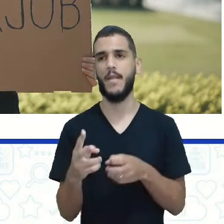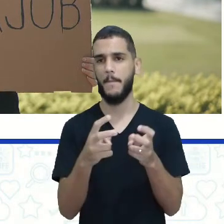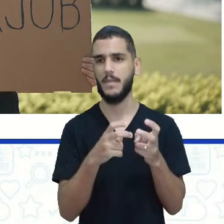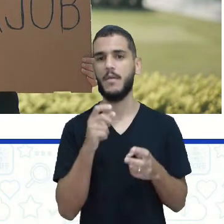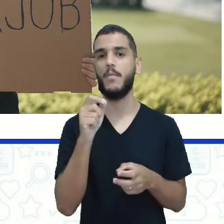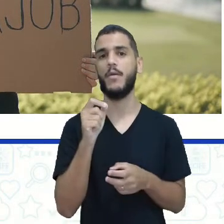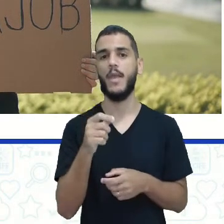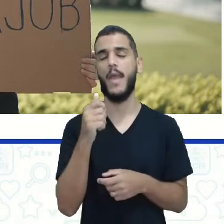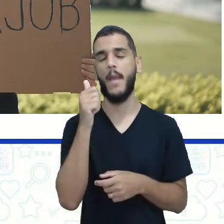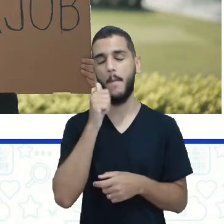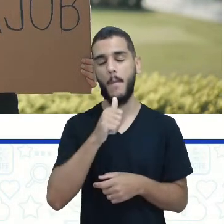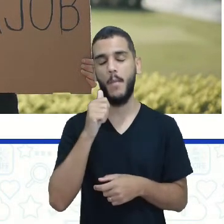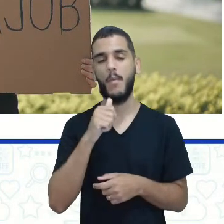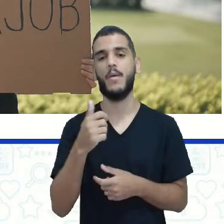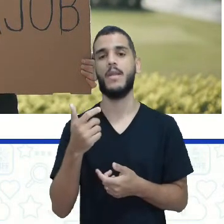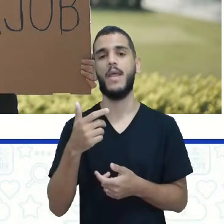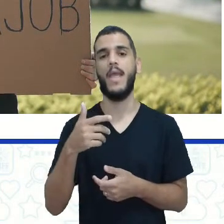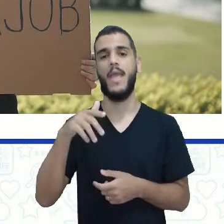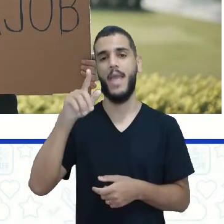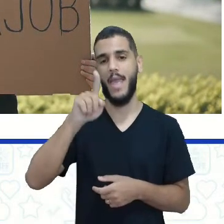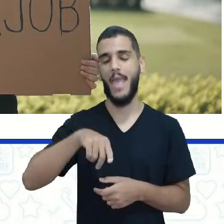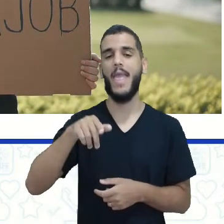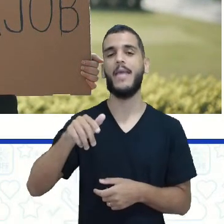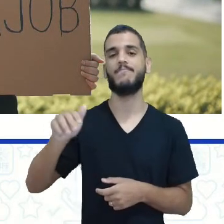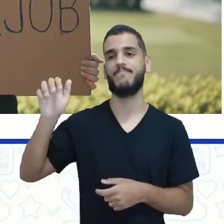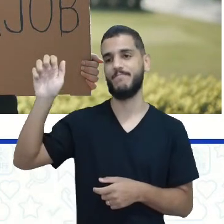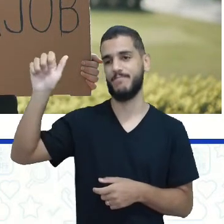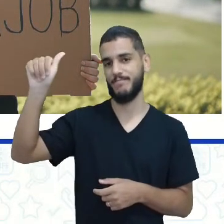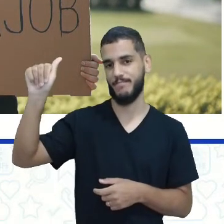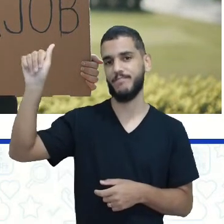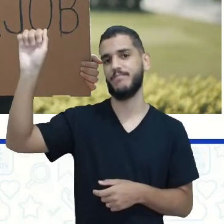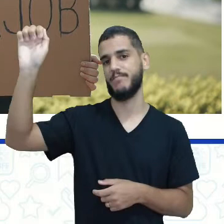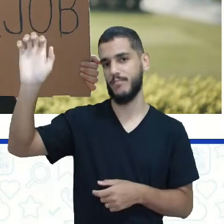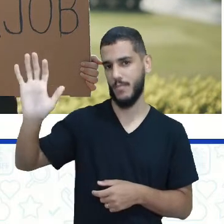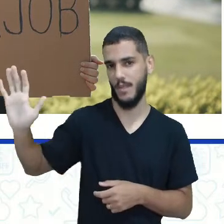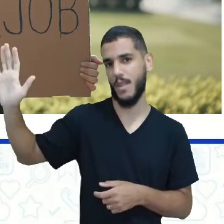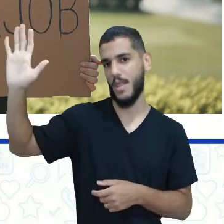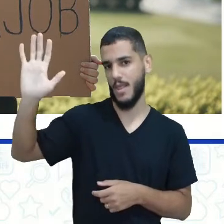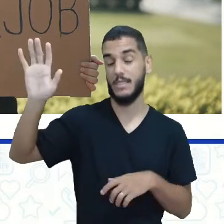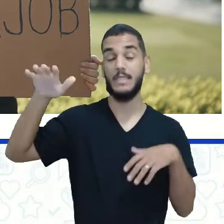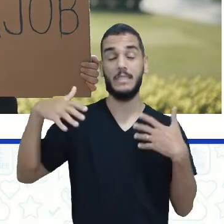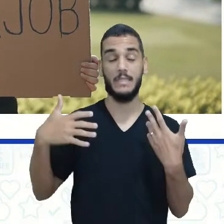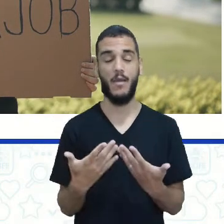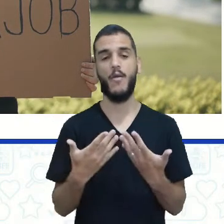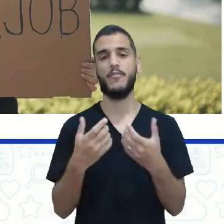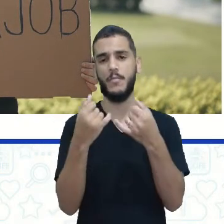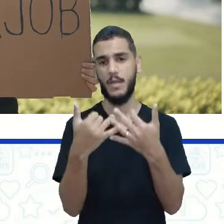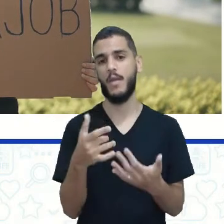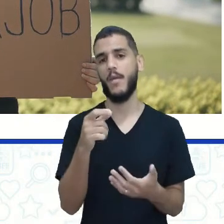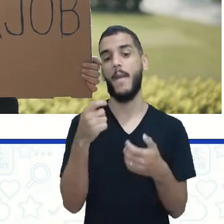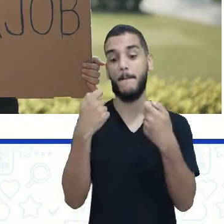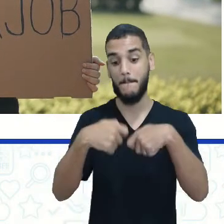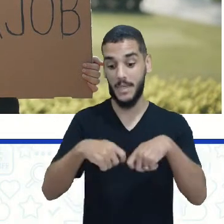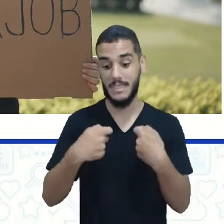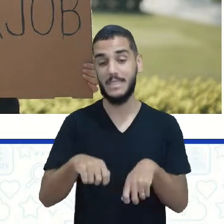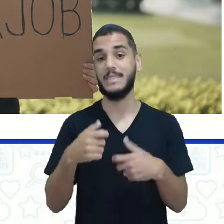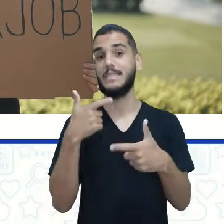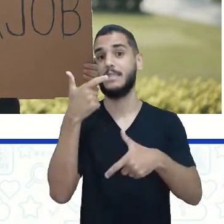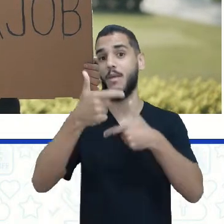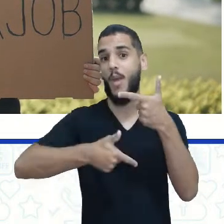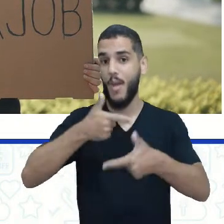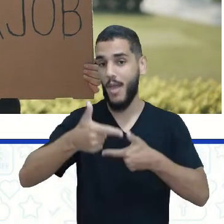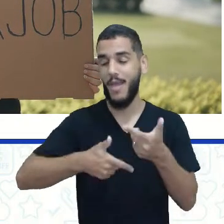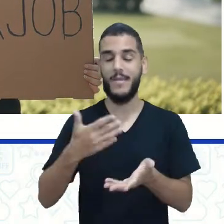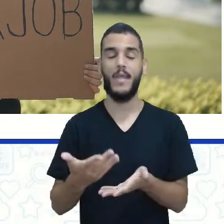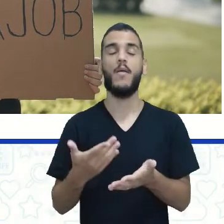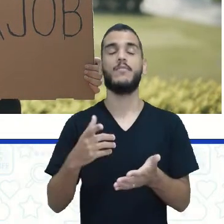asiática, mas ela está dizendo o quê? Preciso de um trabalho. Não é? Então, ó, ao longo do tempo, o